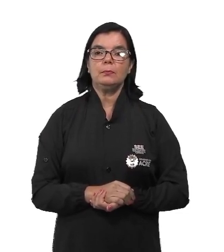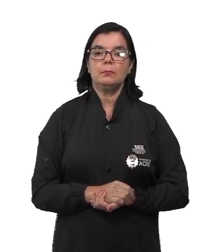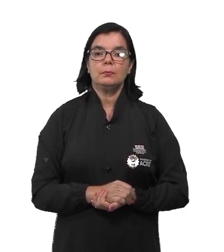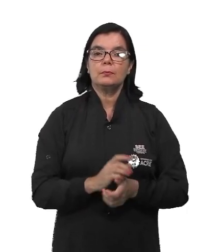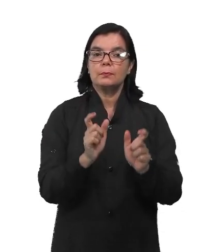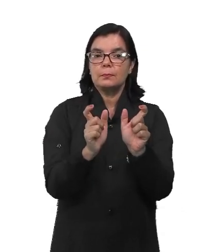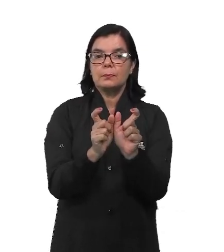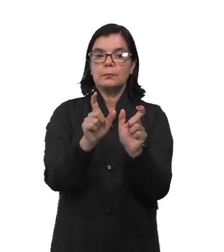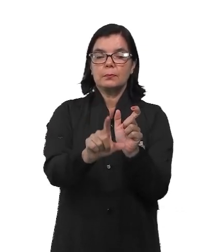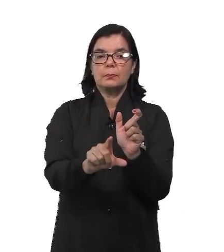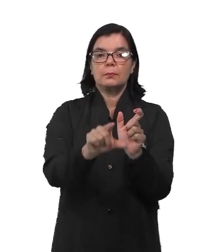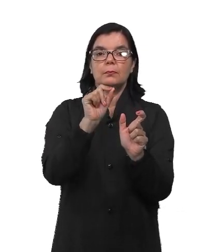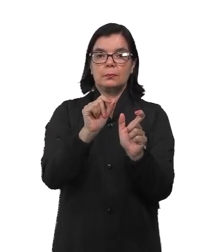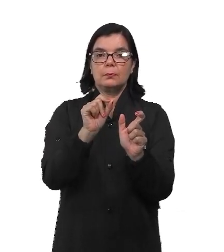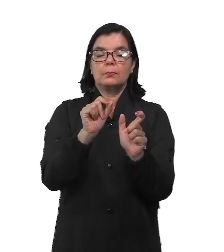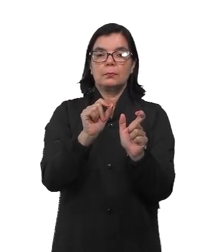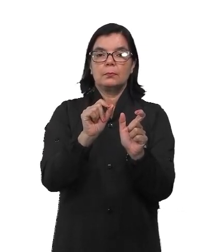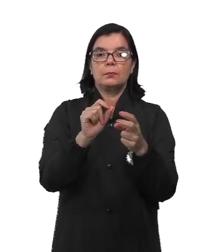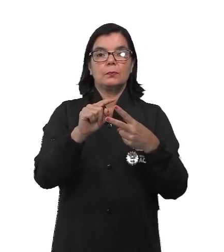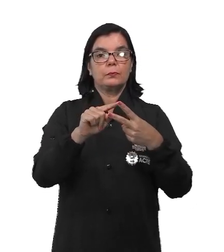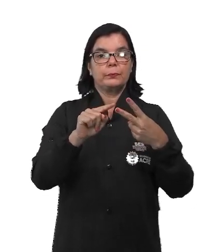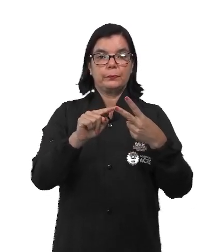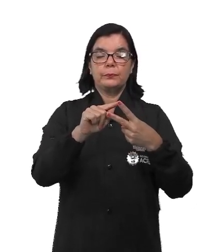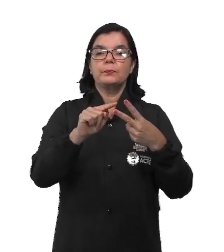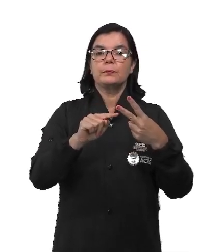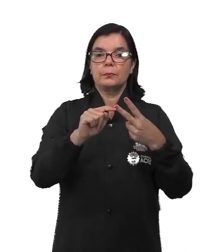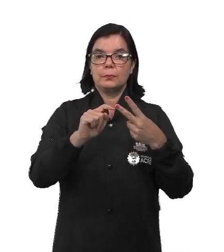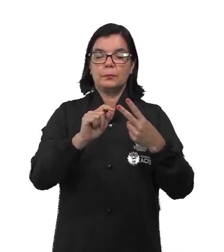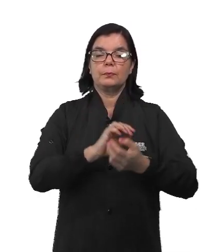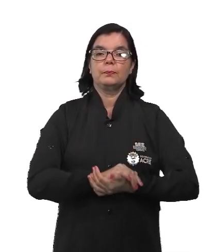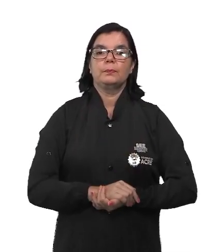A mediana, nós temos dois casos.